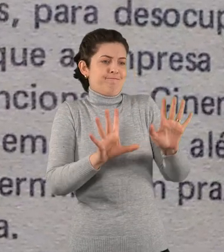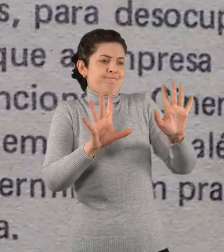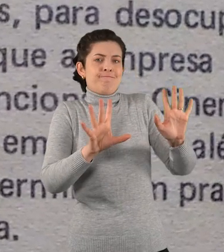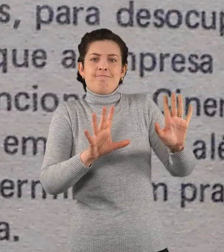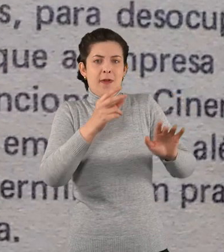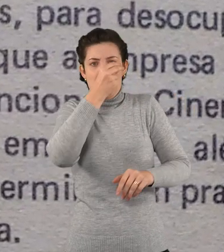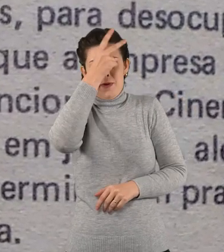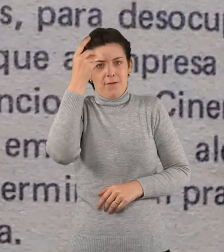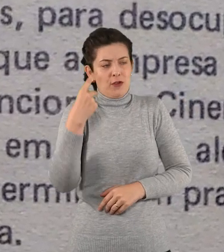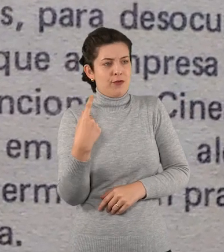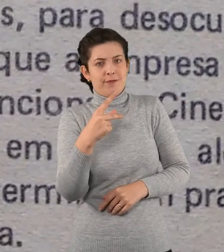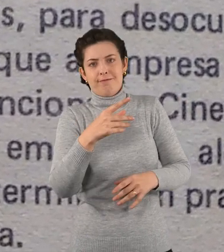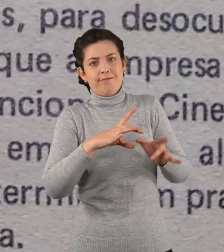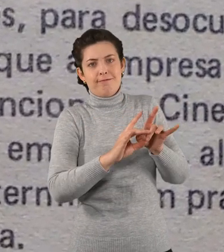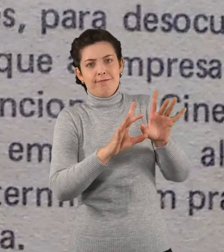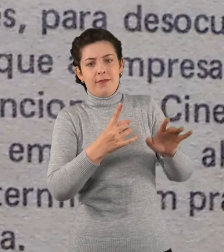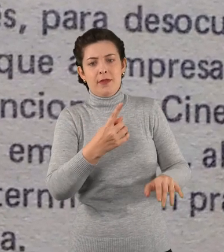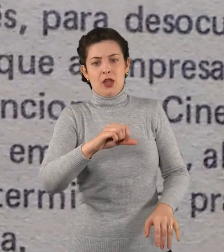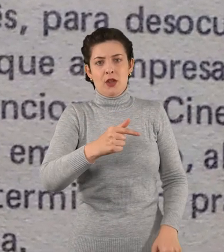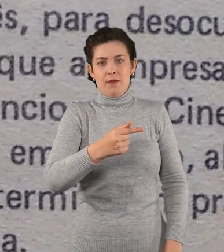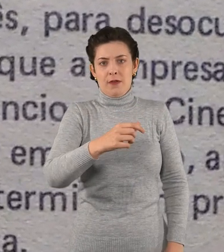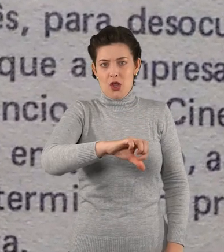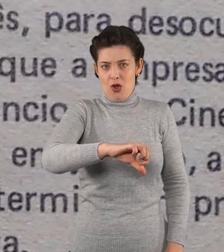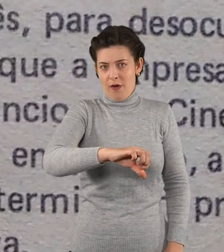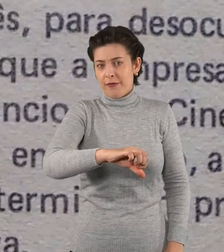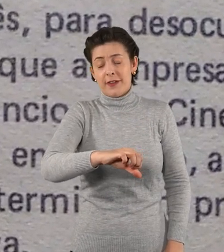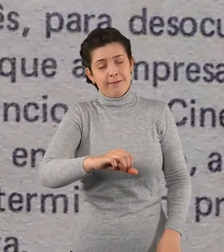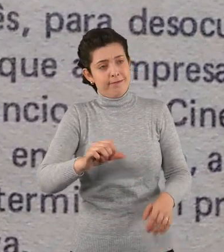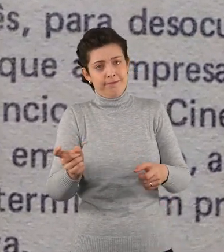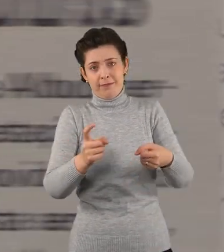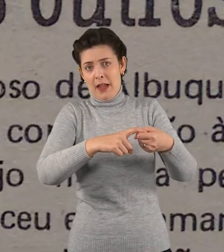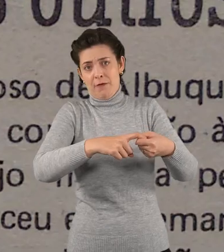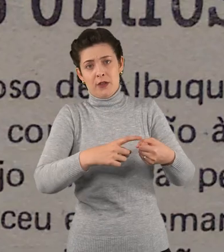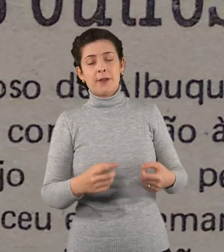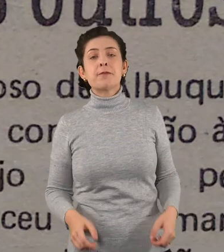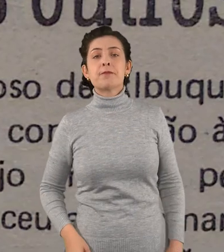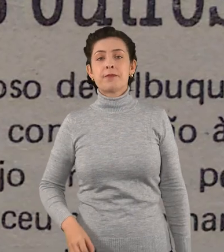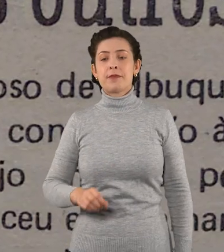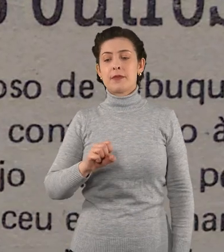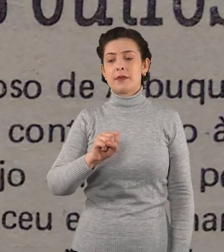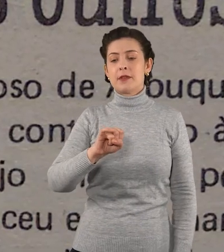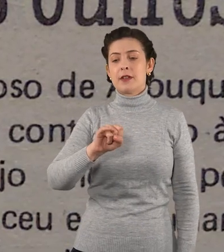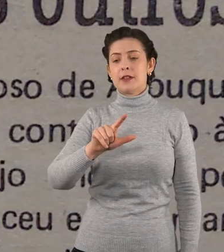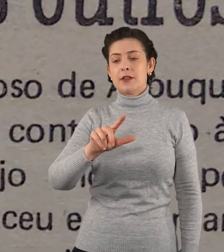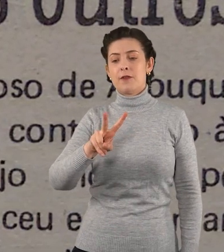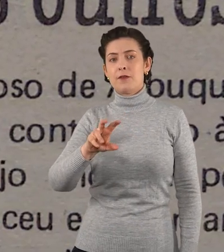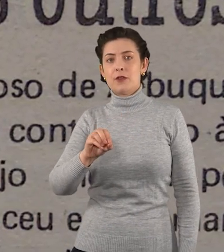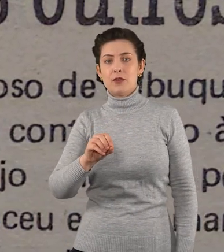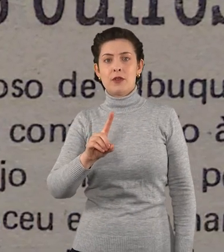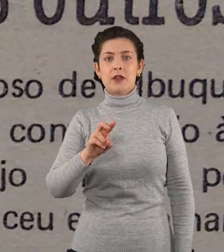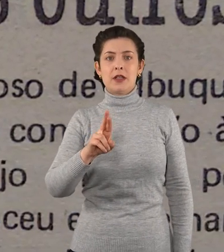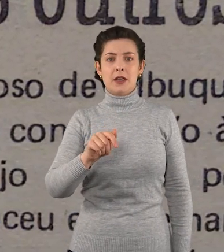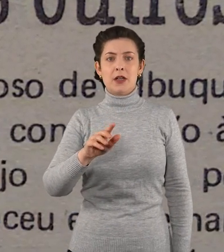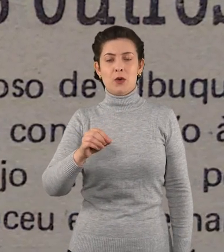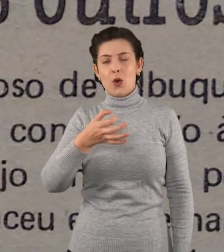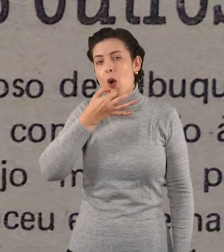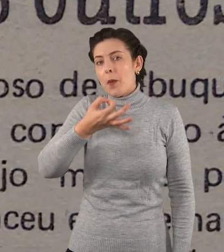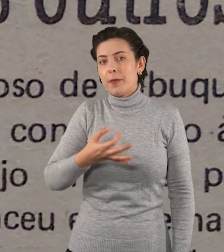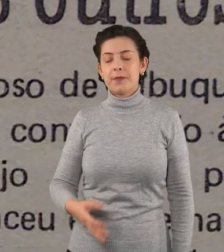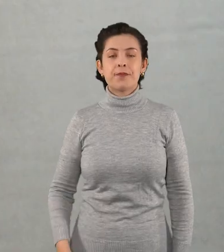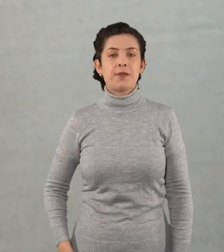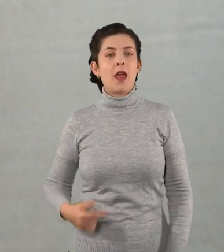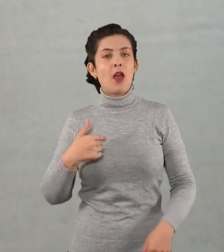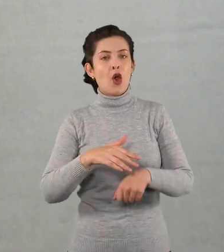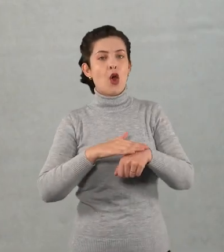justiça, Joaquim resolve devolver o prédio para o município em 1979. Silvio Drago comenta sobre o